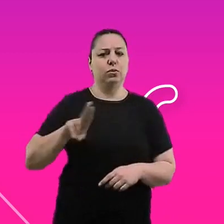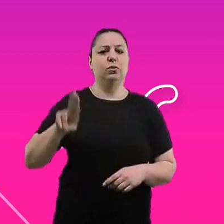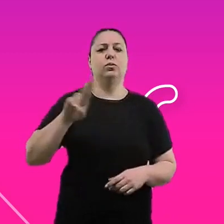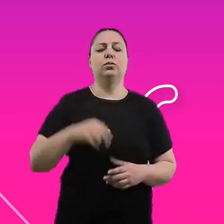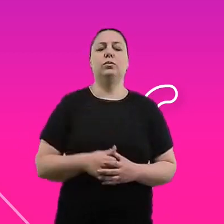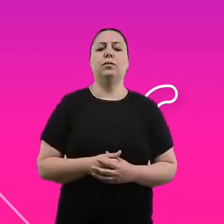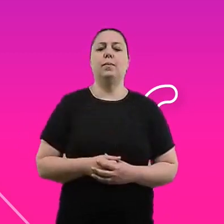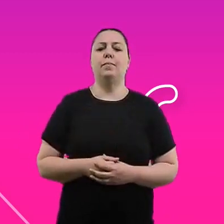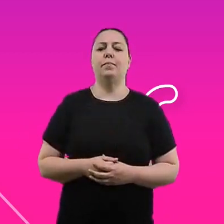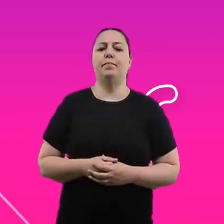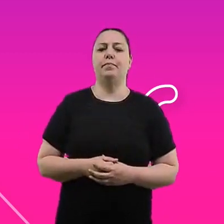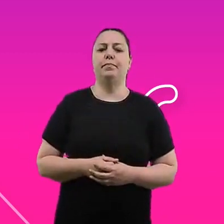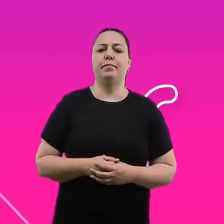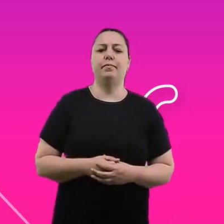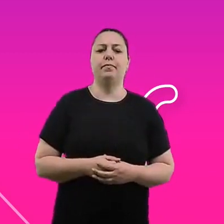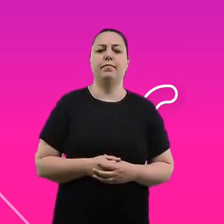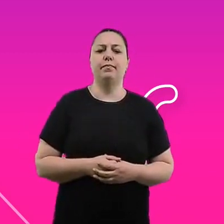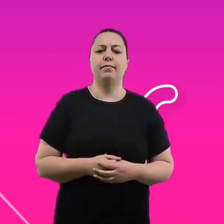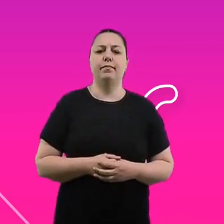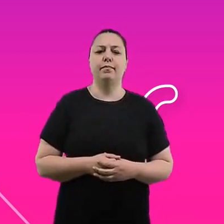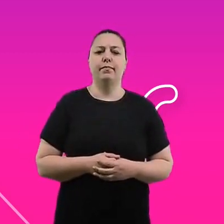vocês.